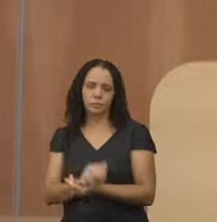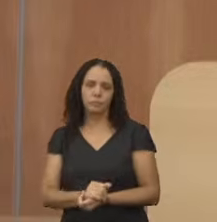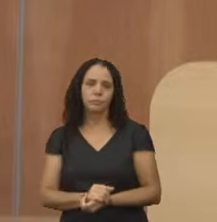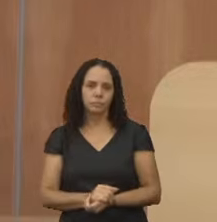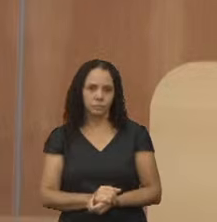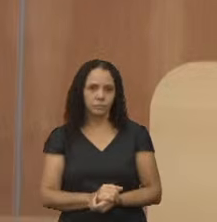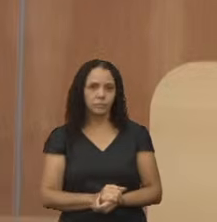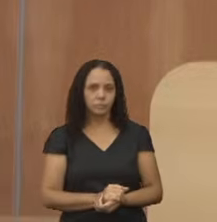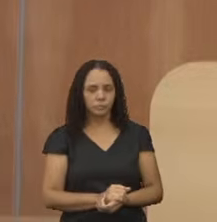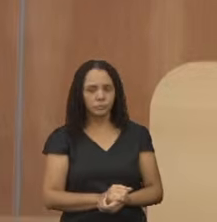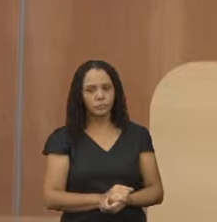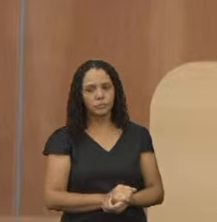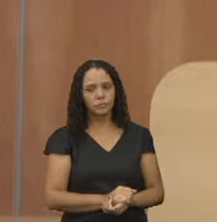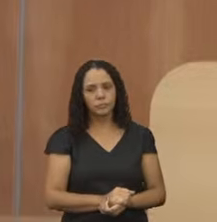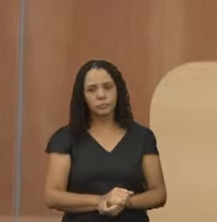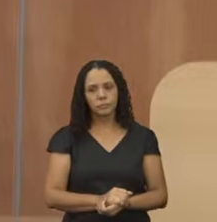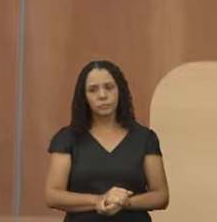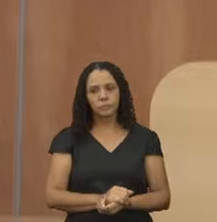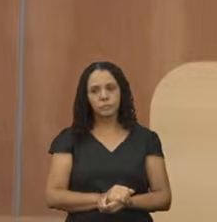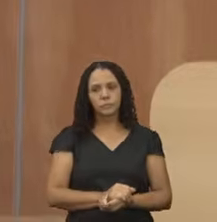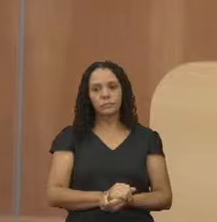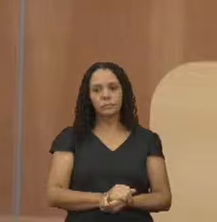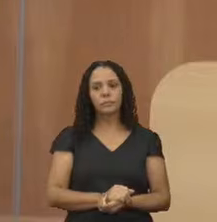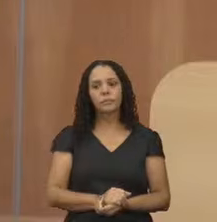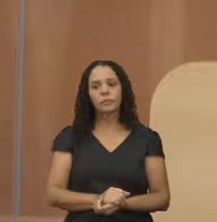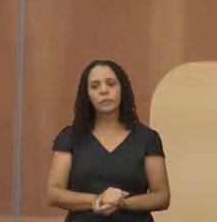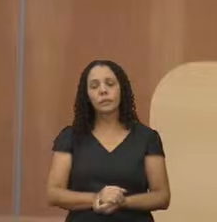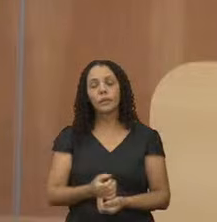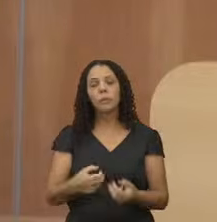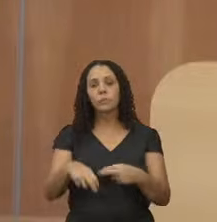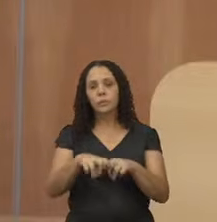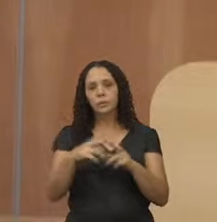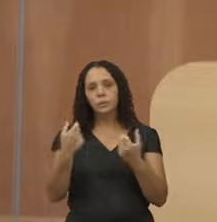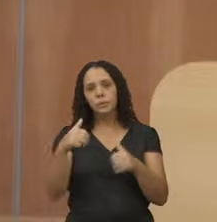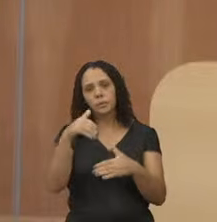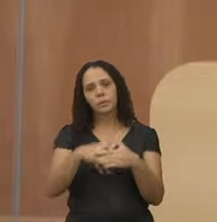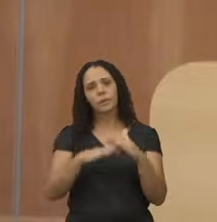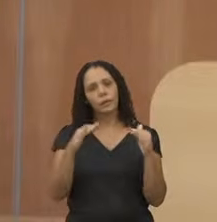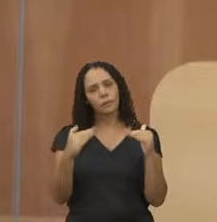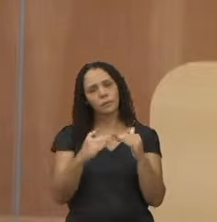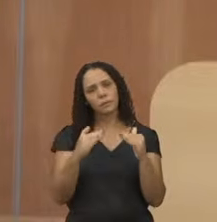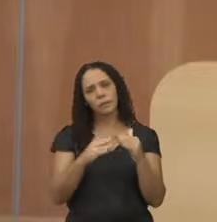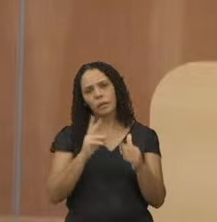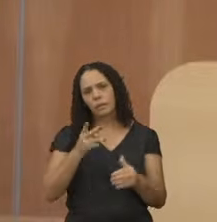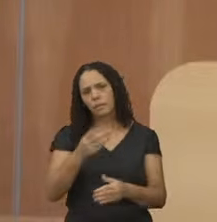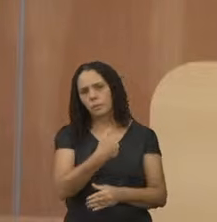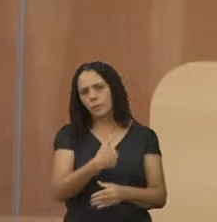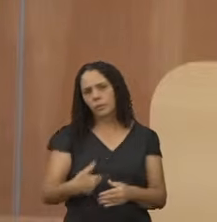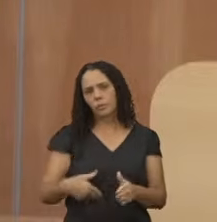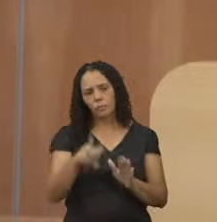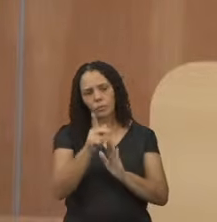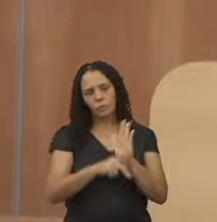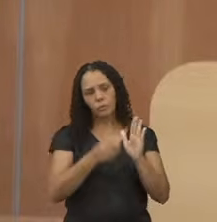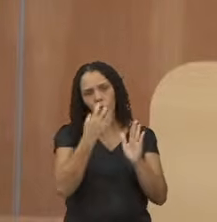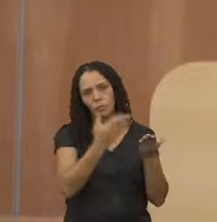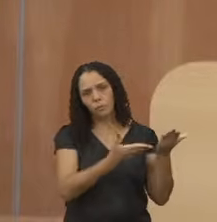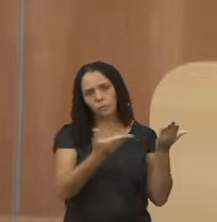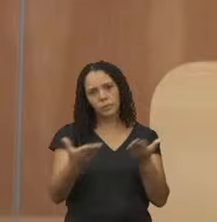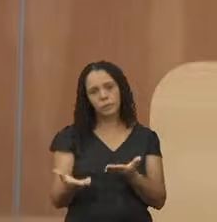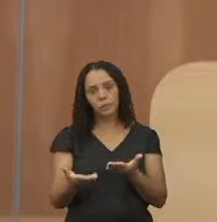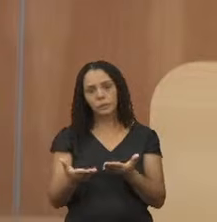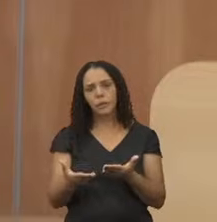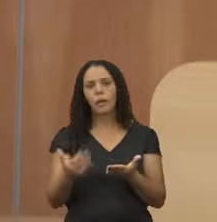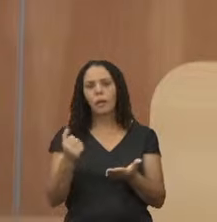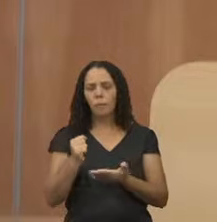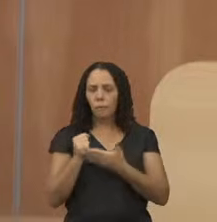atrair empresas para produzir moradia, não é? Toda vez que o governo encaminha um projeto bom para casa, vai ter